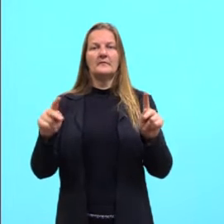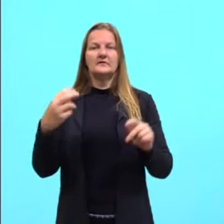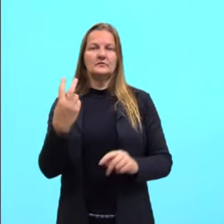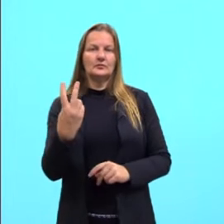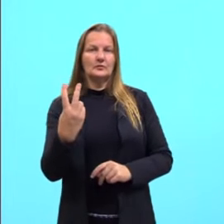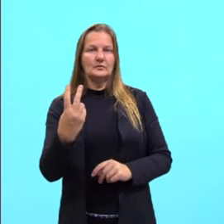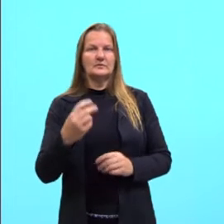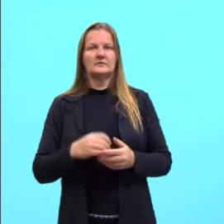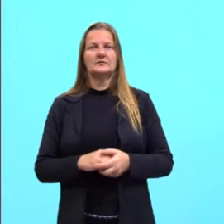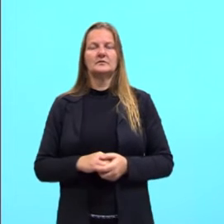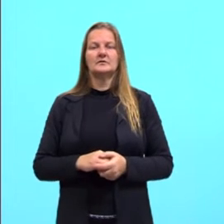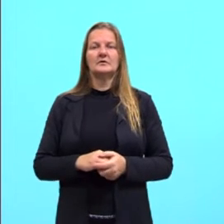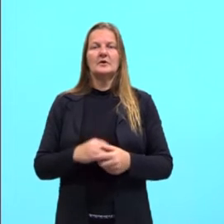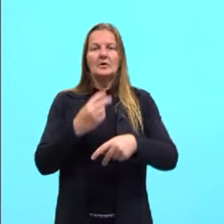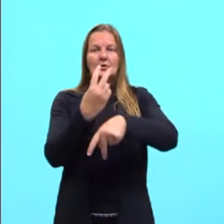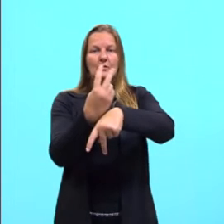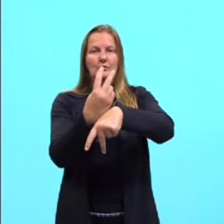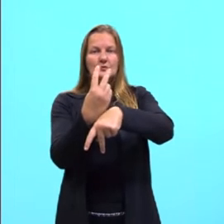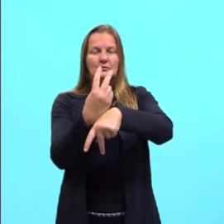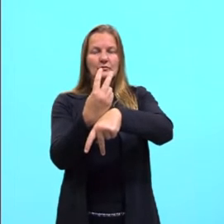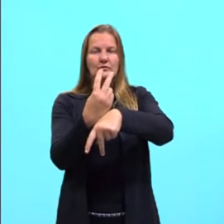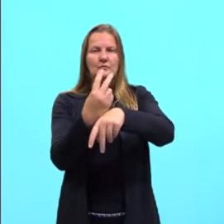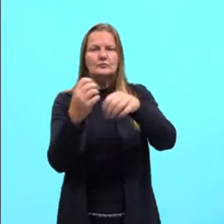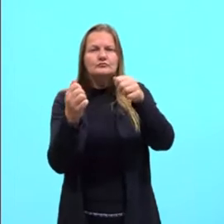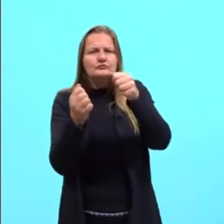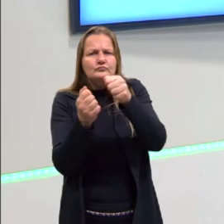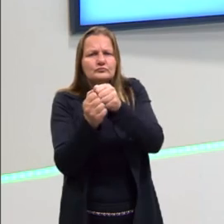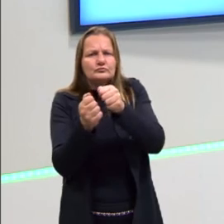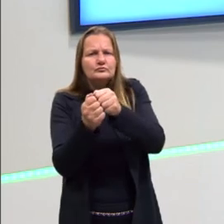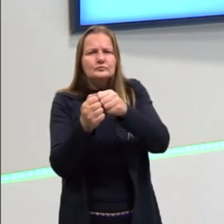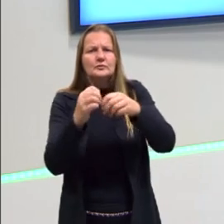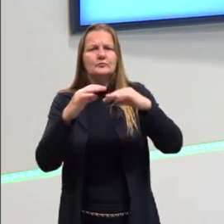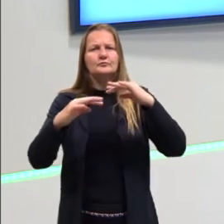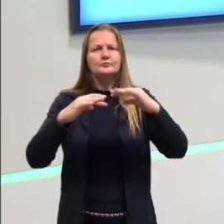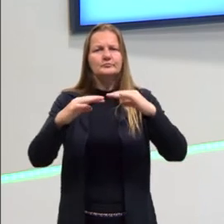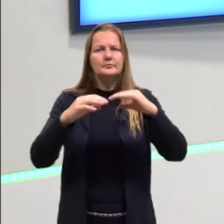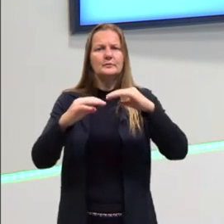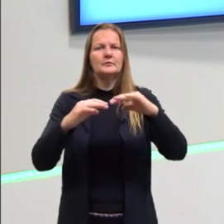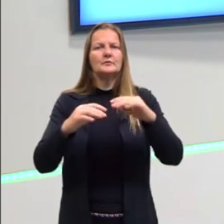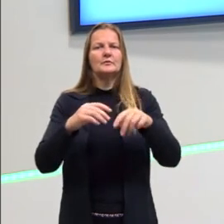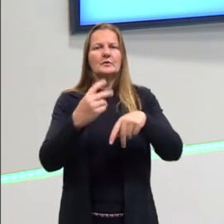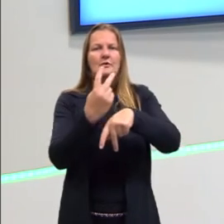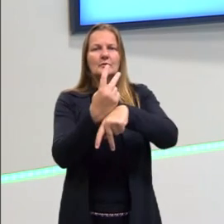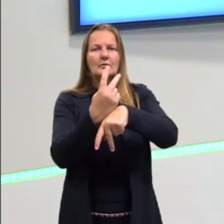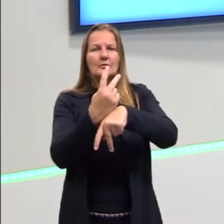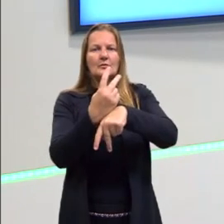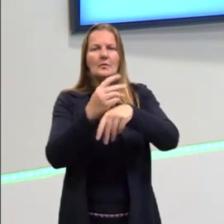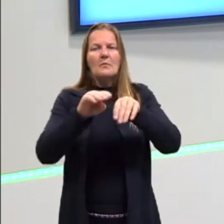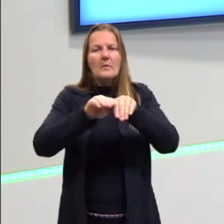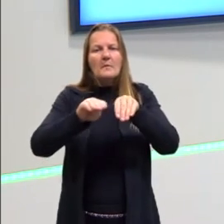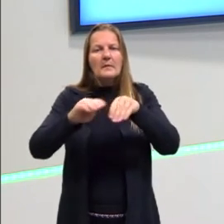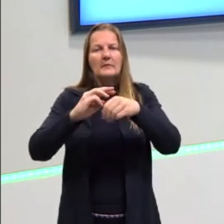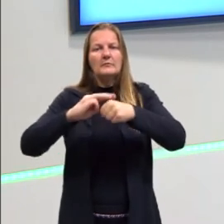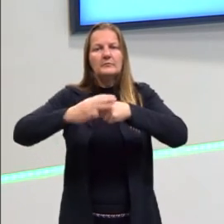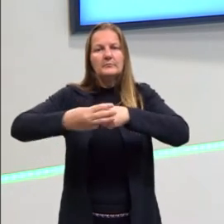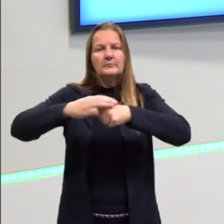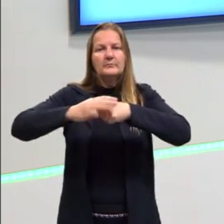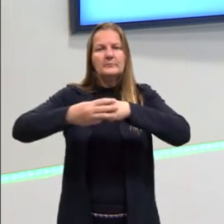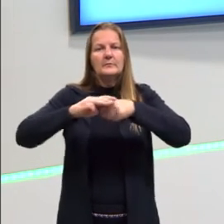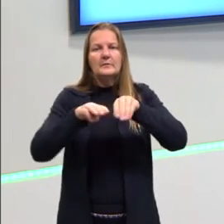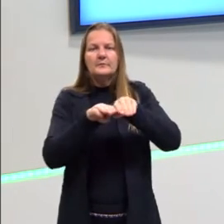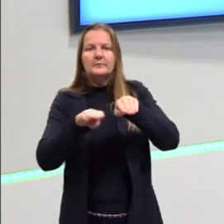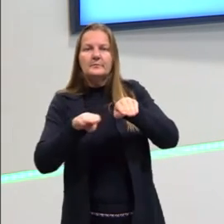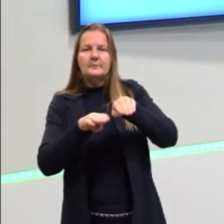onde os cromossomos condensa-se e movem-se para a placa metafásica tá então